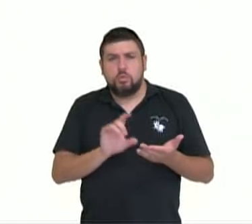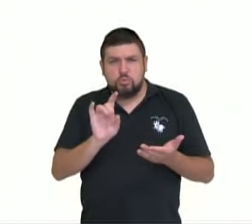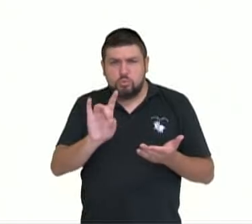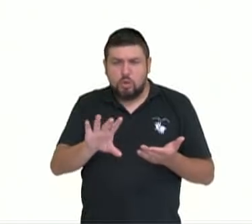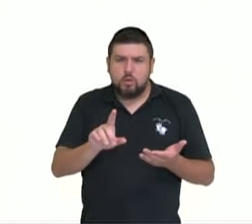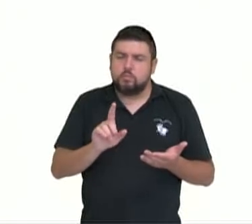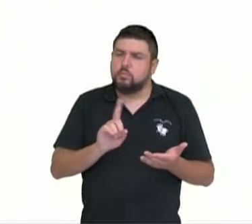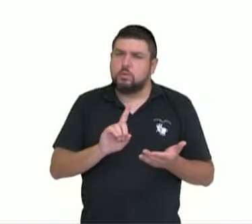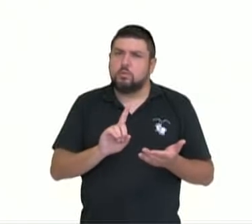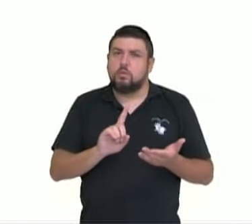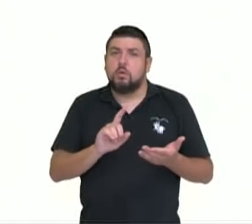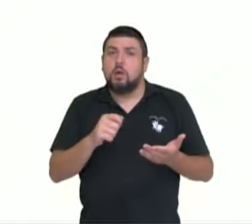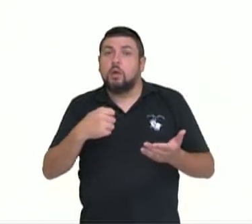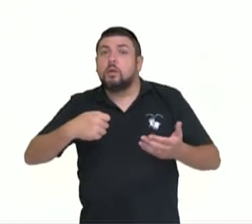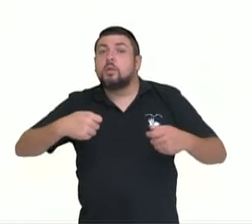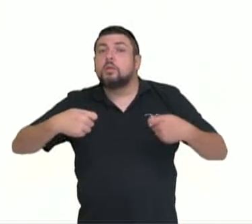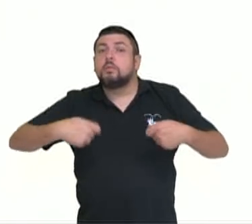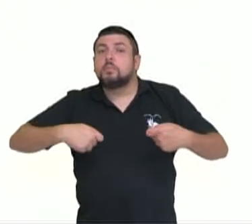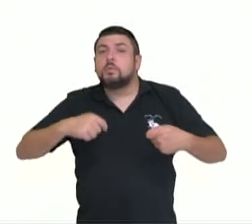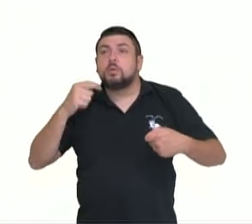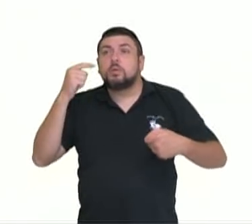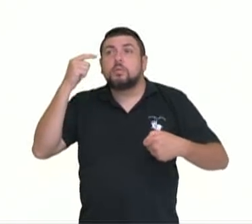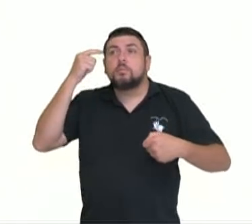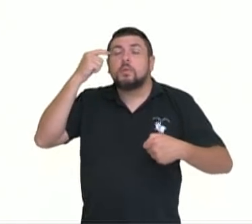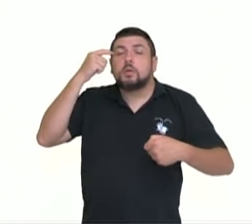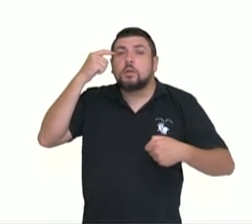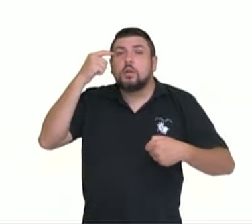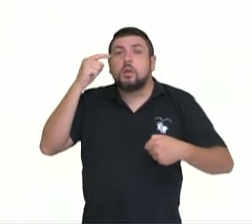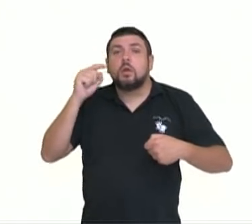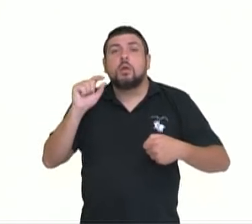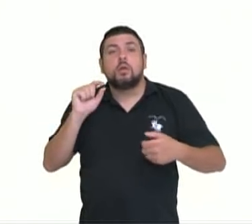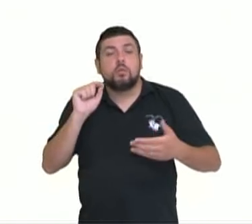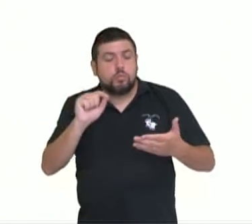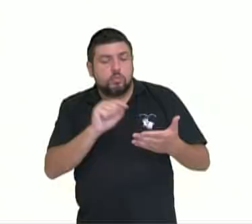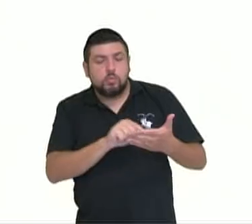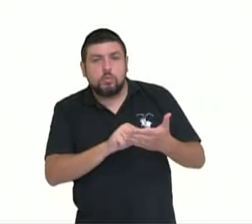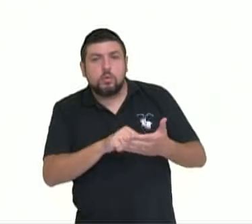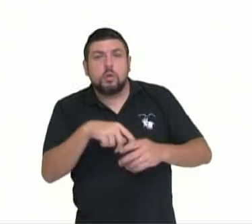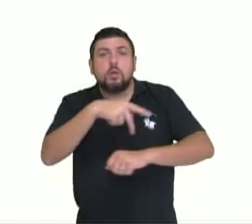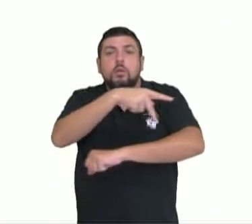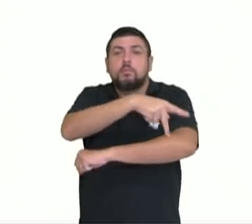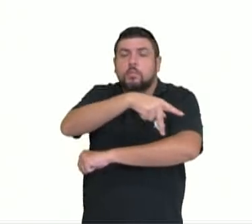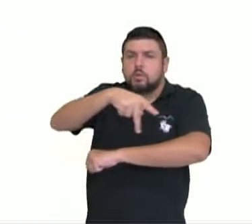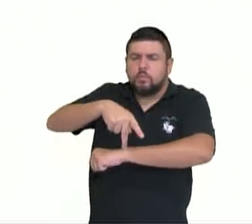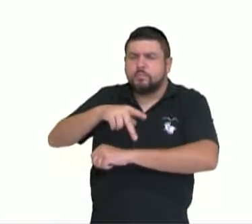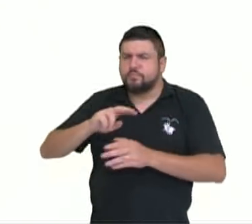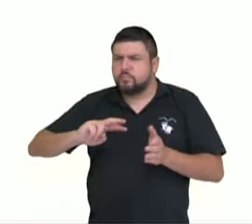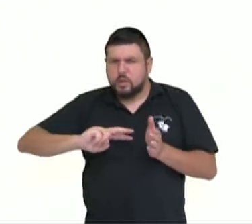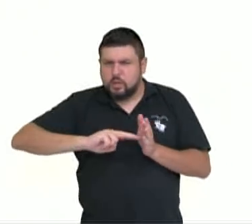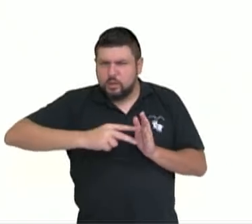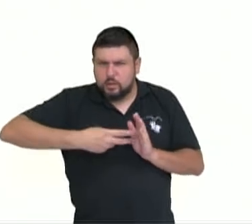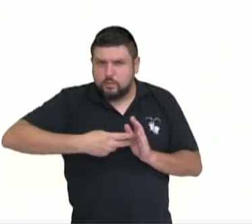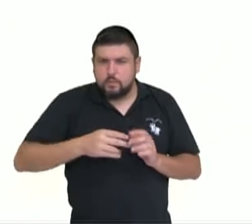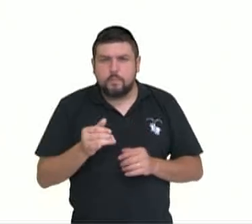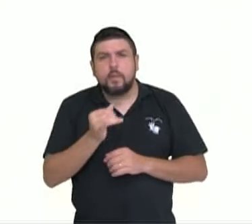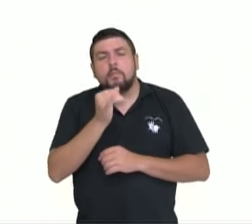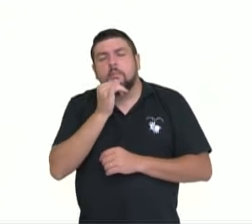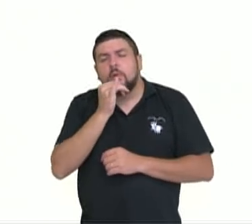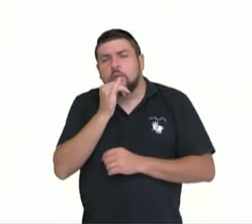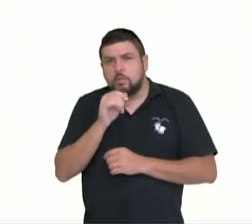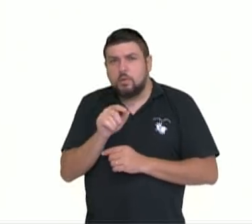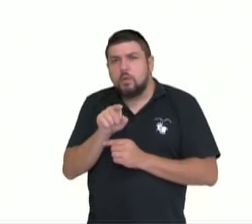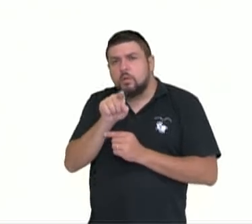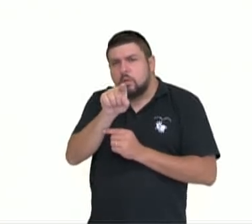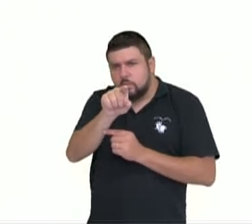olhar pedagógico. Quando a gente está falando do uso de um aplicativo, por exemplo, por você, que está ainda em processo